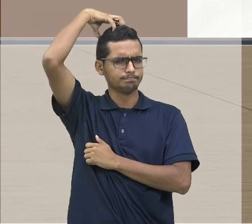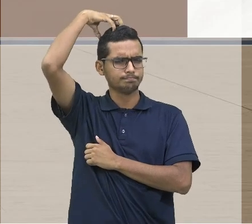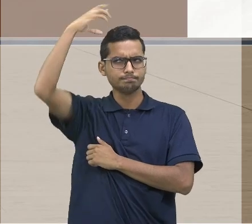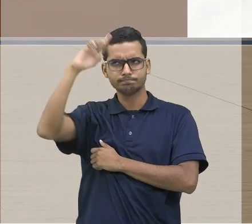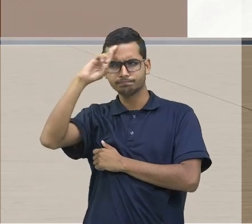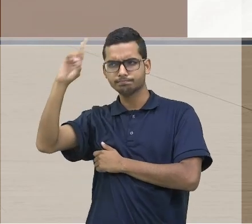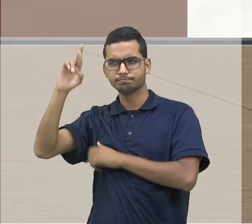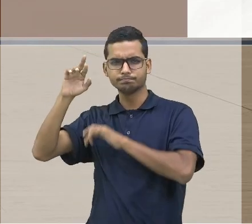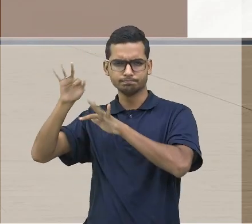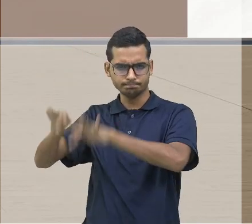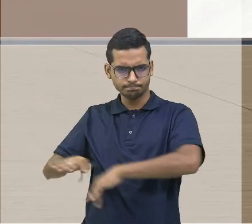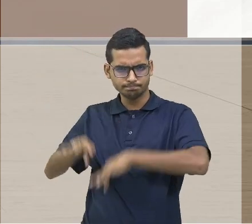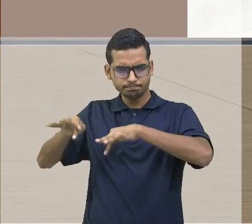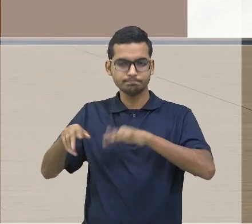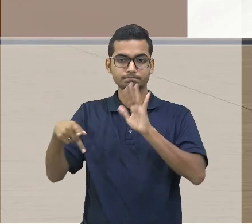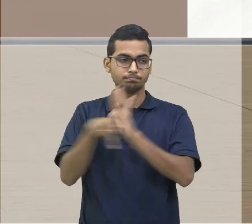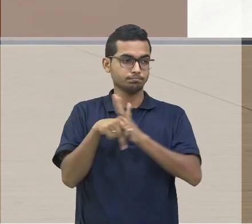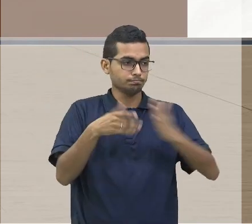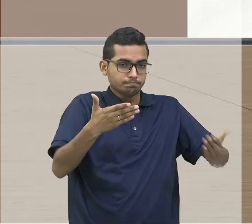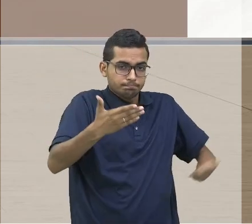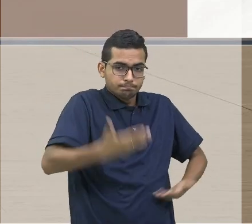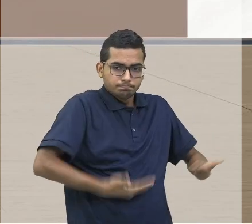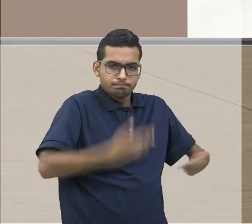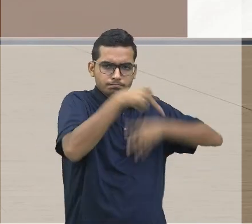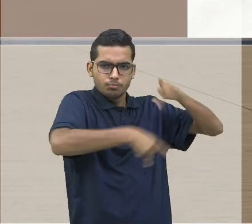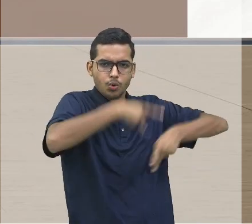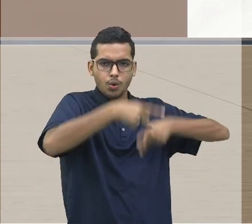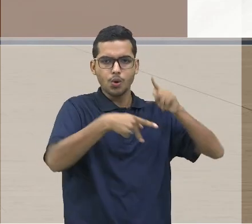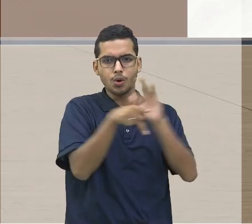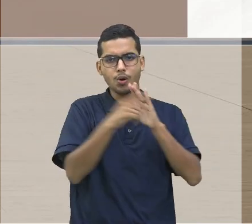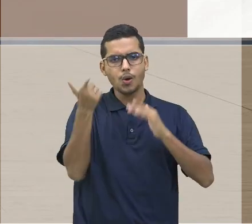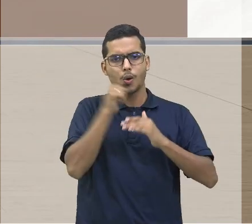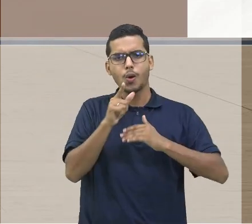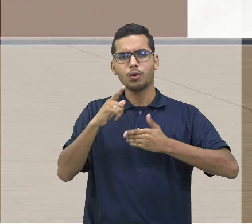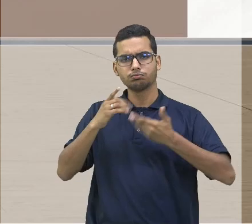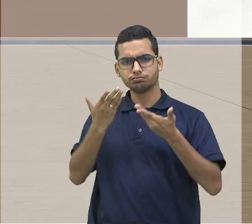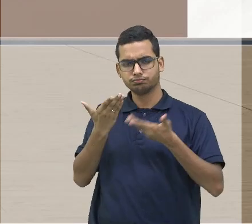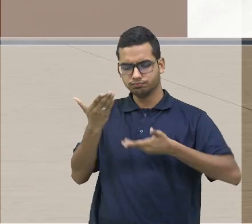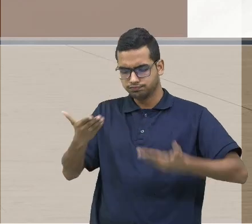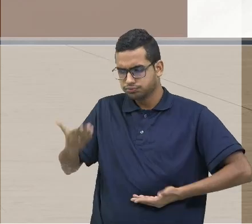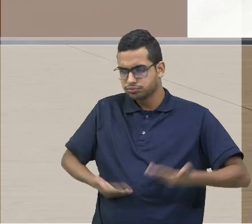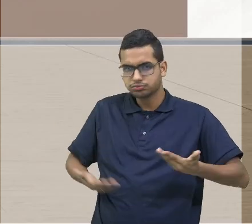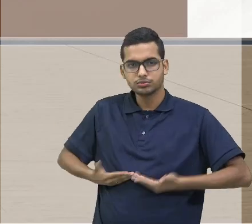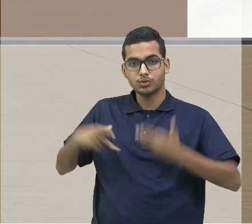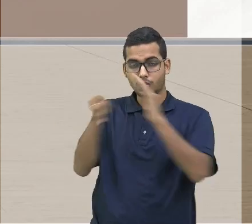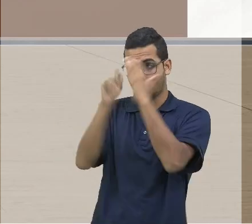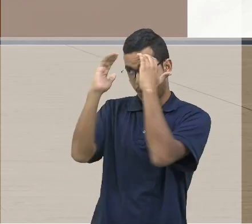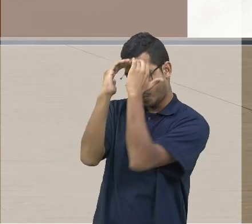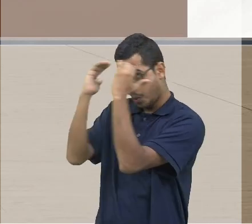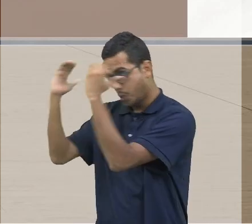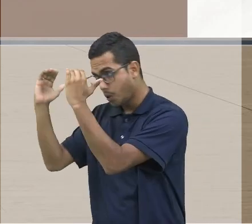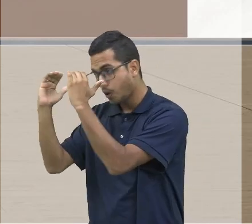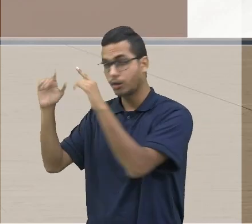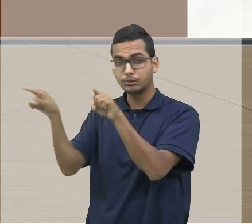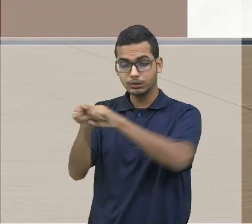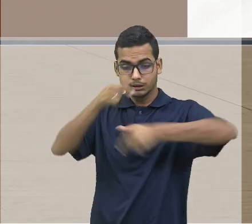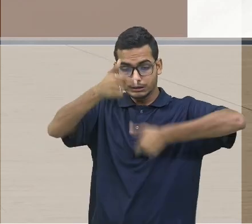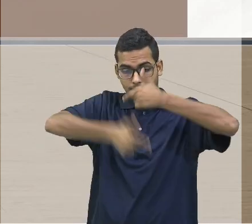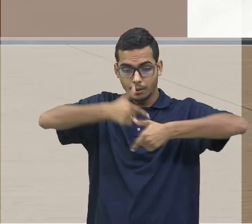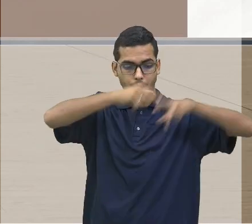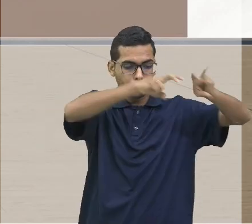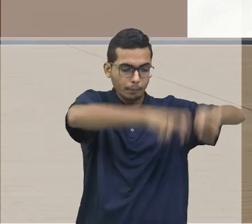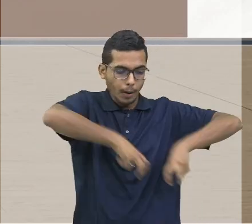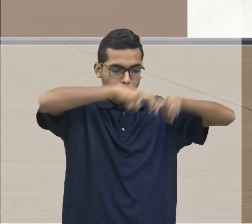servidão está condicionada não só a esse camponês, esse servo trabalhar, pagar seus tributos, mas também que esse